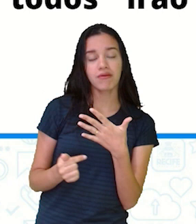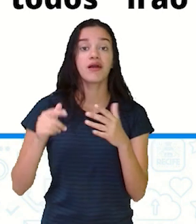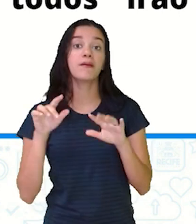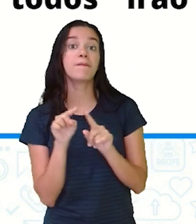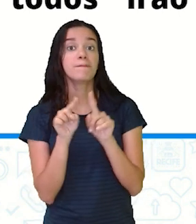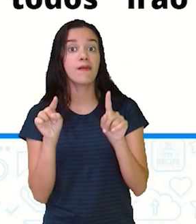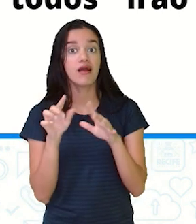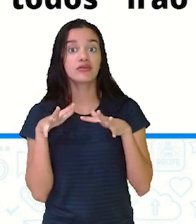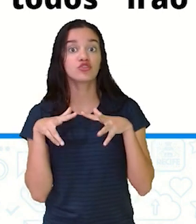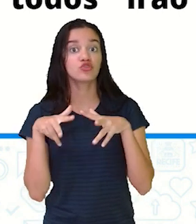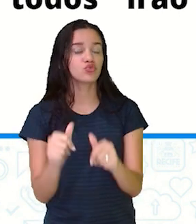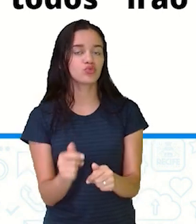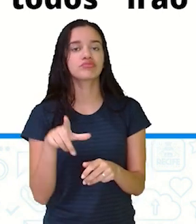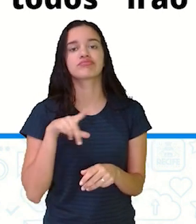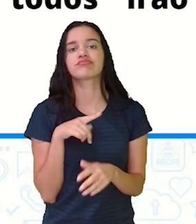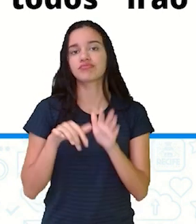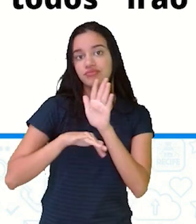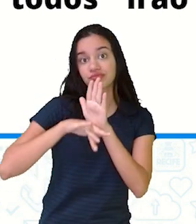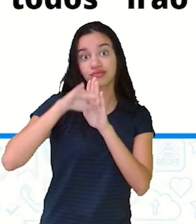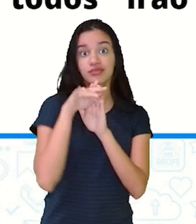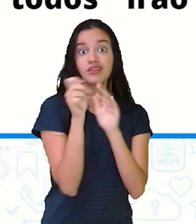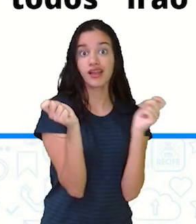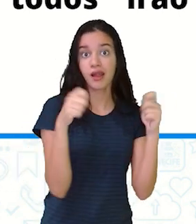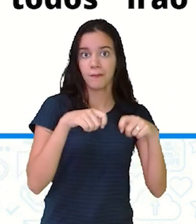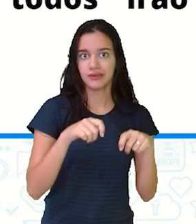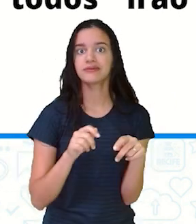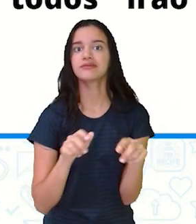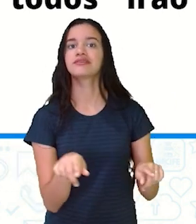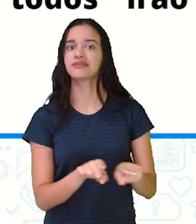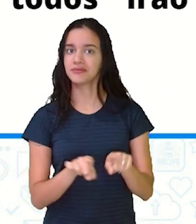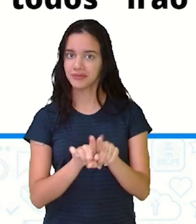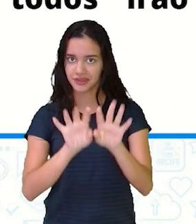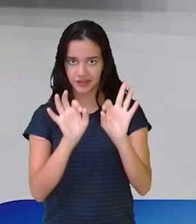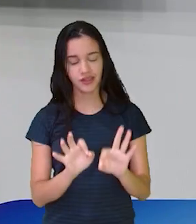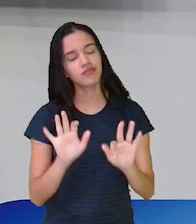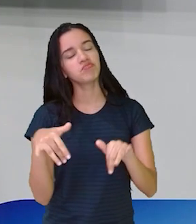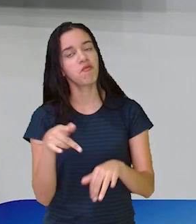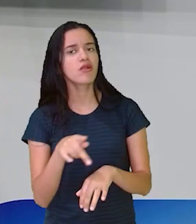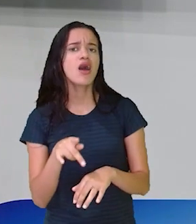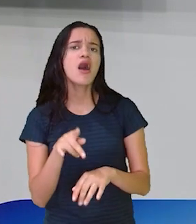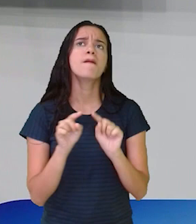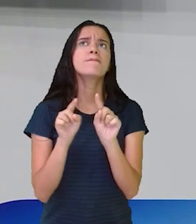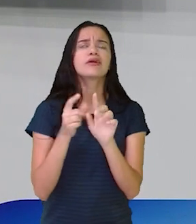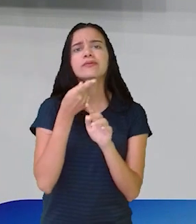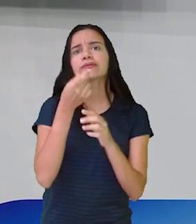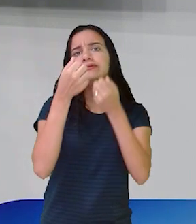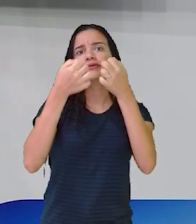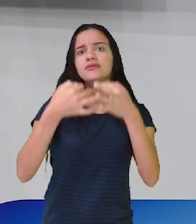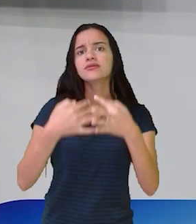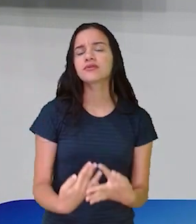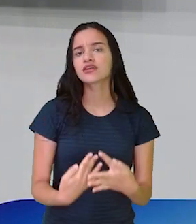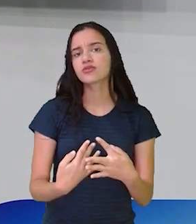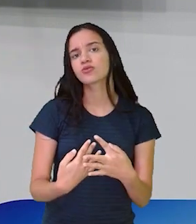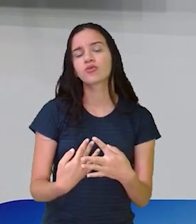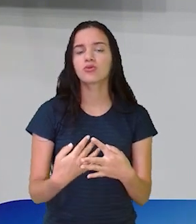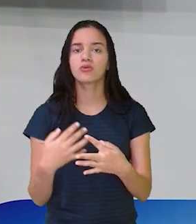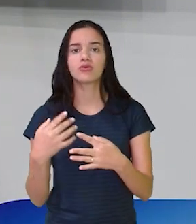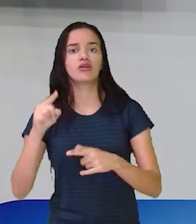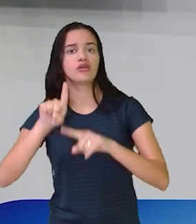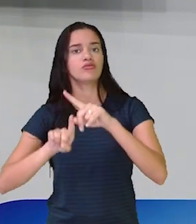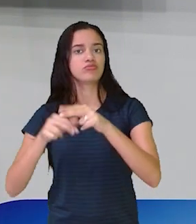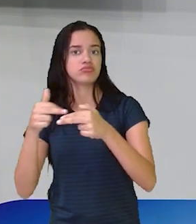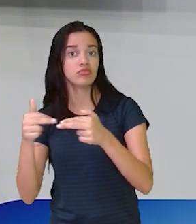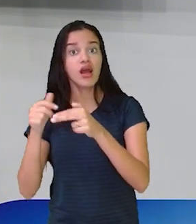todos irão possuir volume e capacidade. Certo, professora, mas quando a senhora falou de sólidos geométricos,